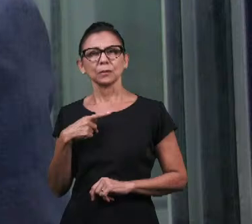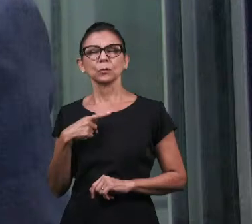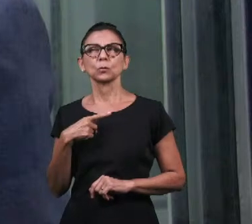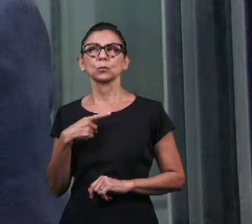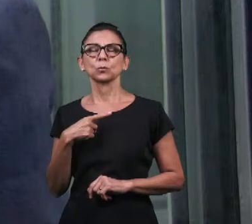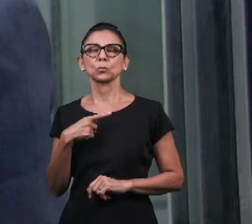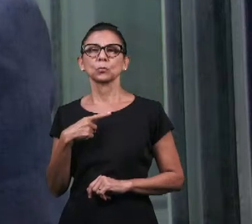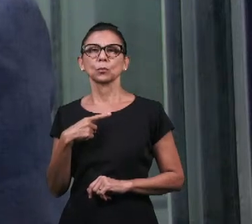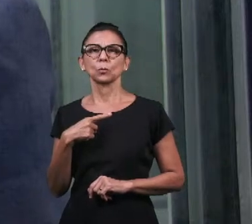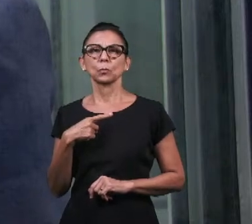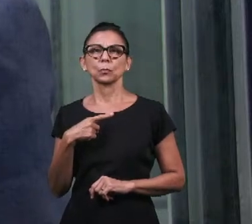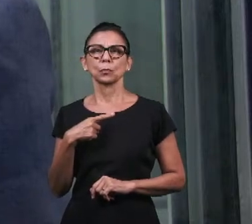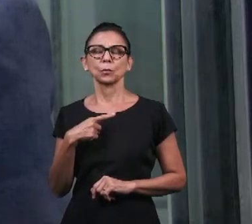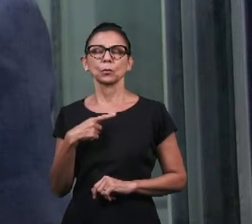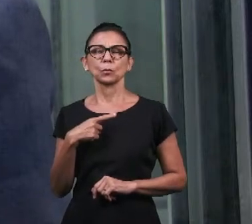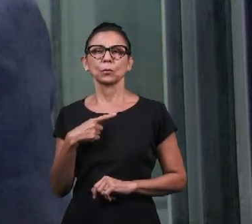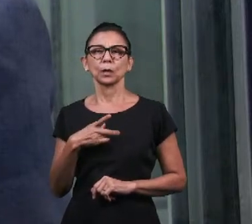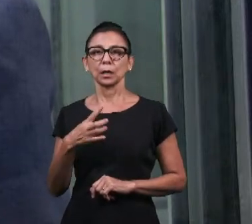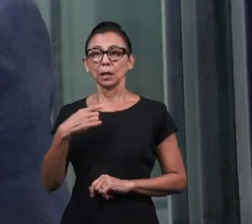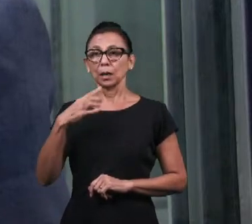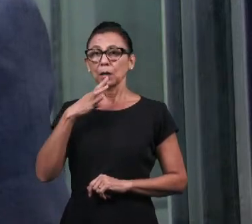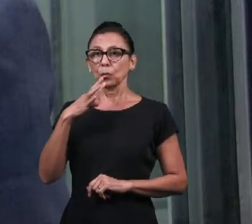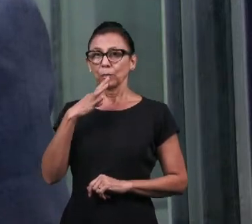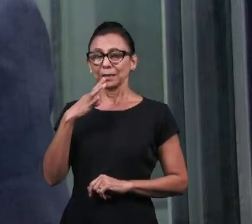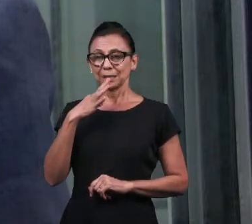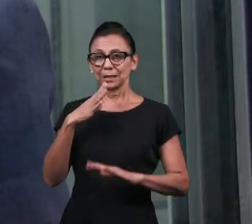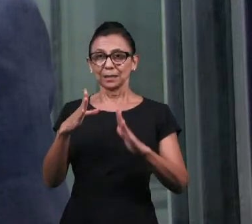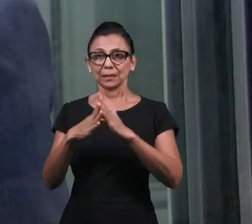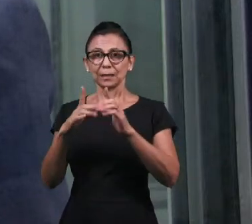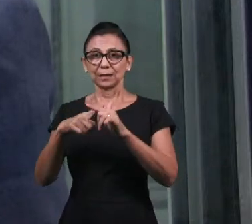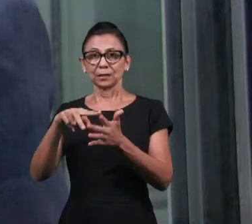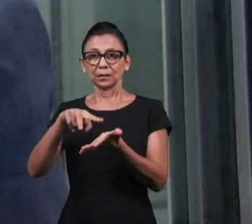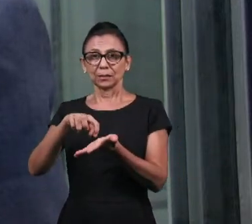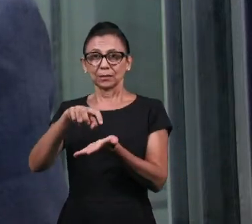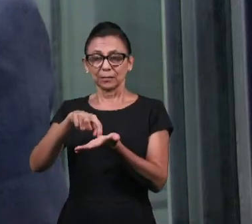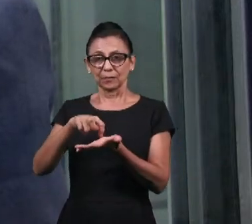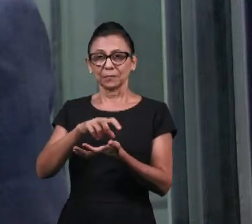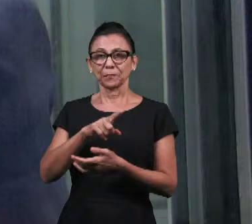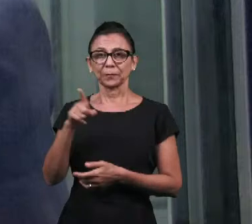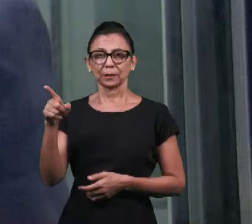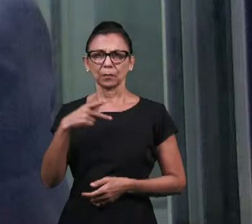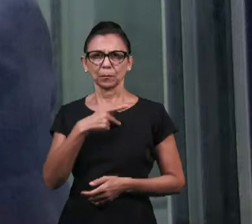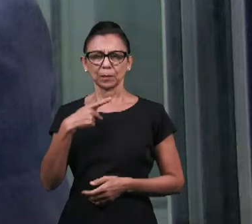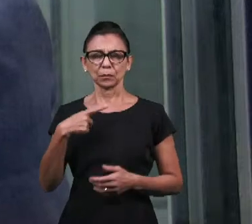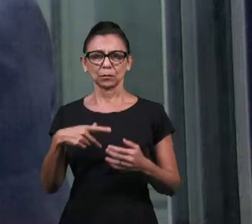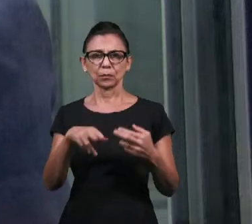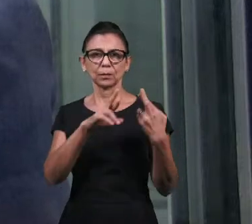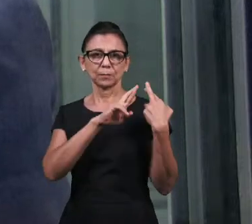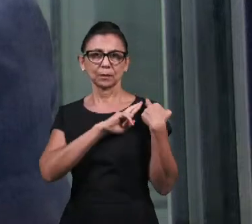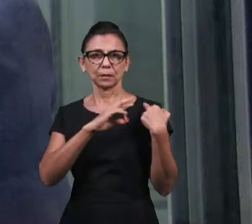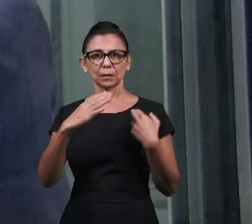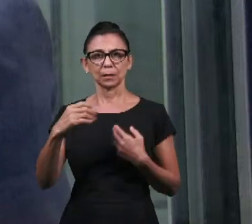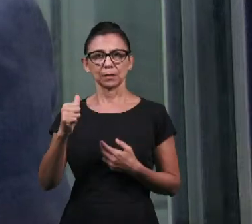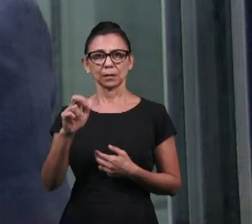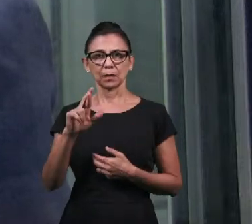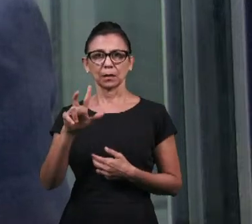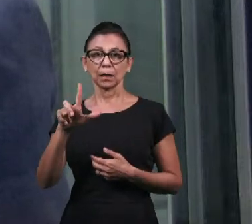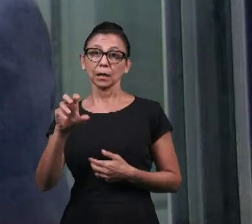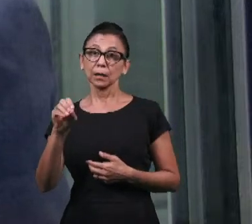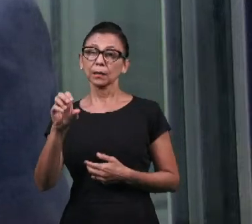depois pastor na mesma igreja lá em Alegre, que foi o pastor Carlos Santiago, o pastor Dem. Ele pediu que